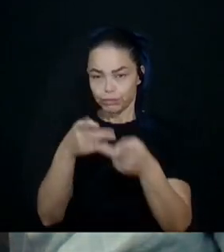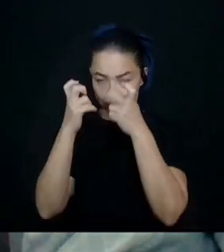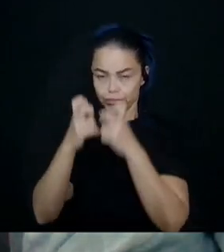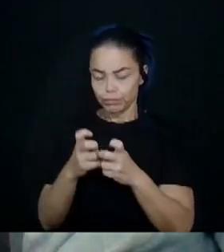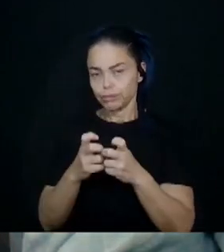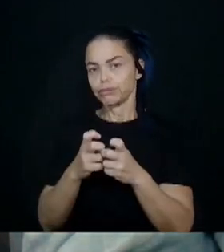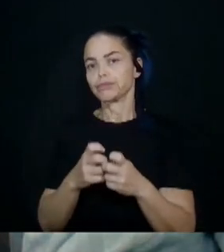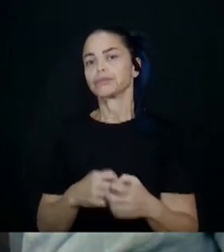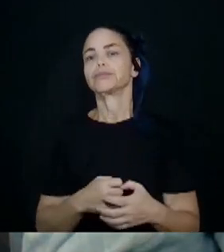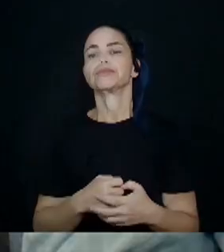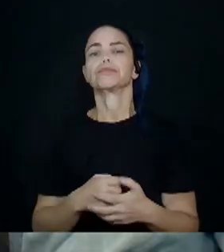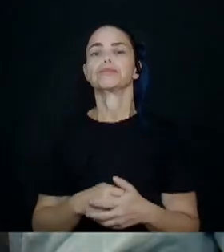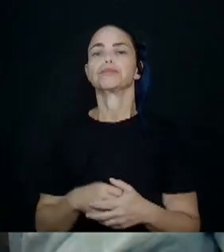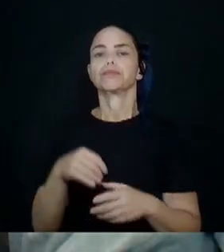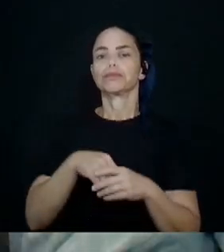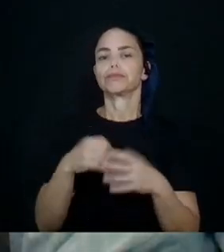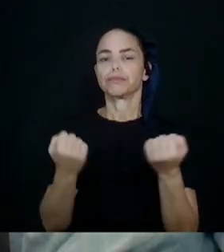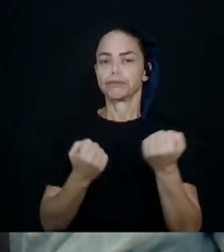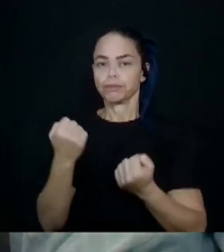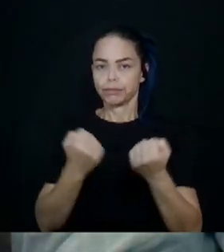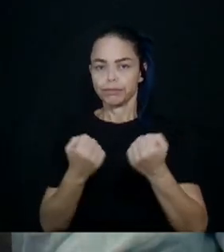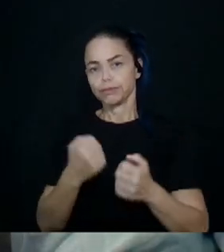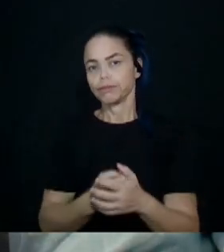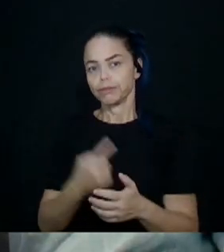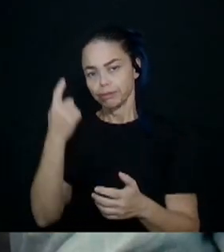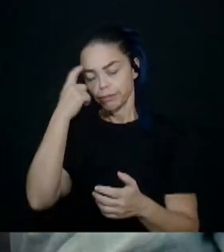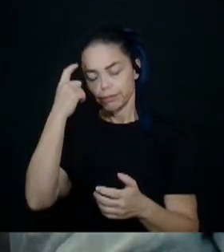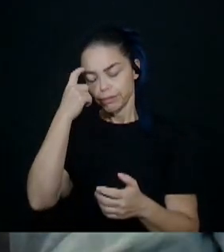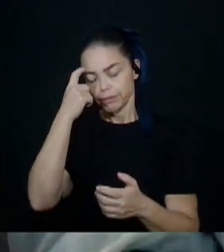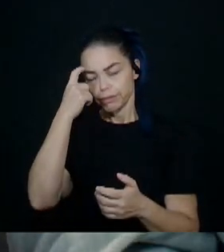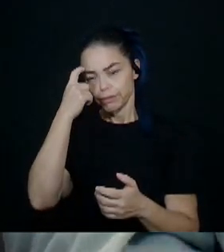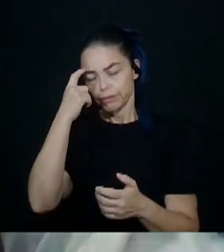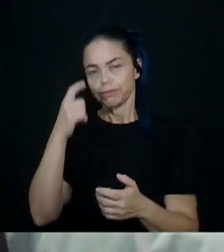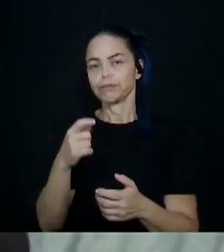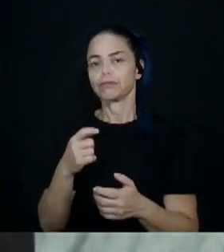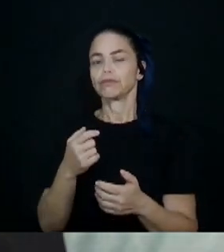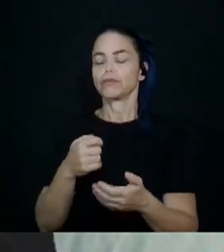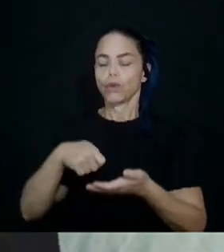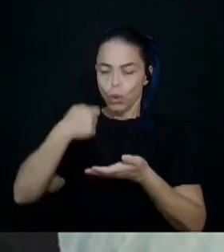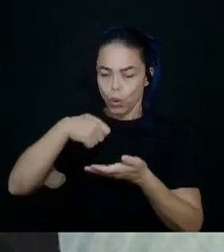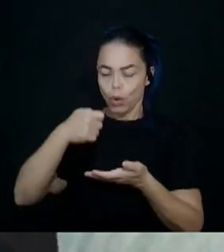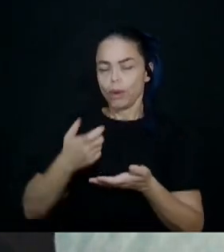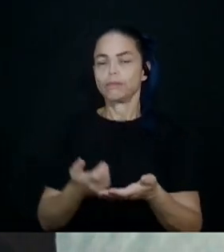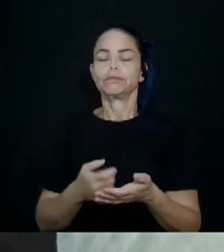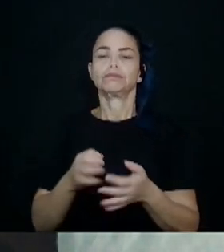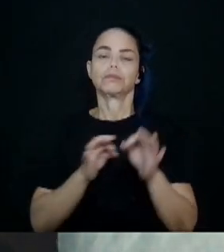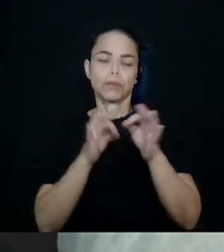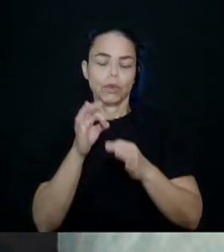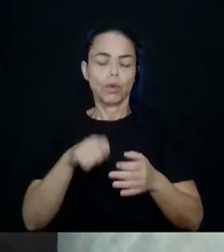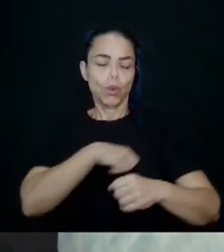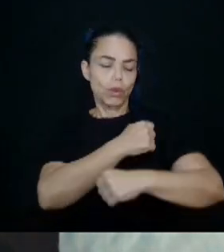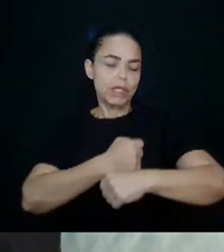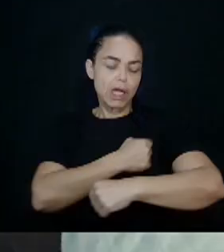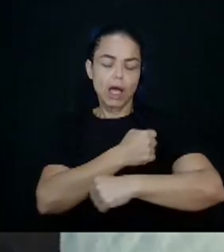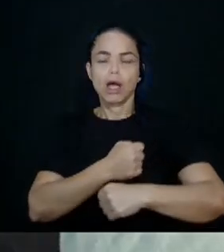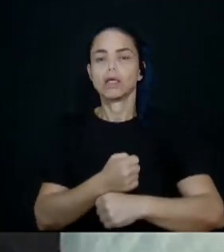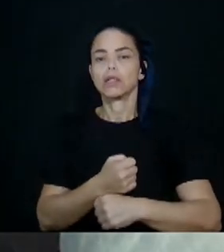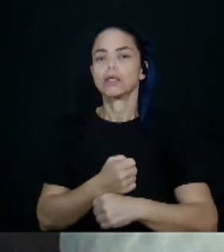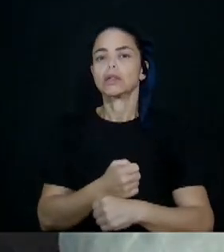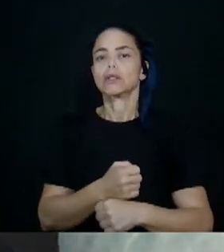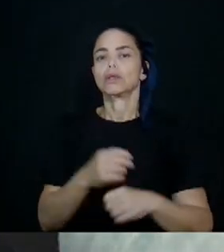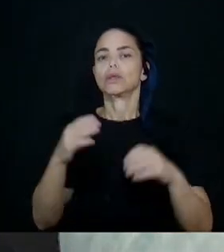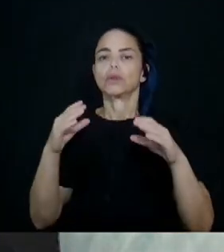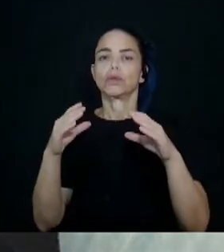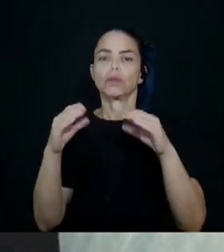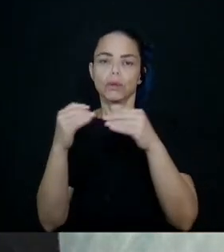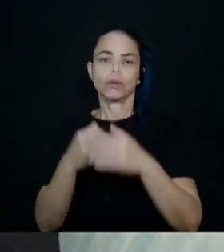está dentro do carro dirigindo e está pensando no que você vai fazer na janta, ou o diálogo que você vai ter ali com o seu